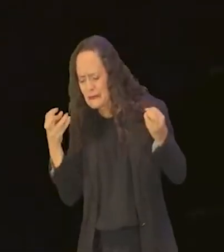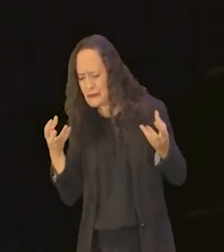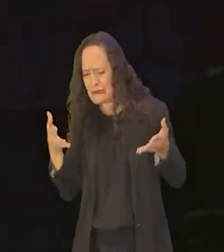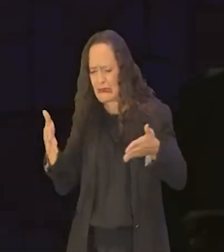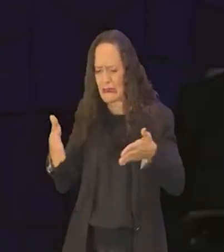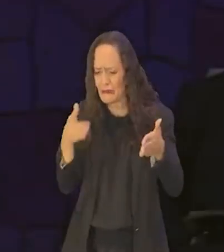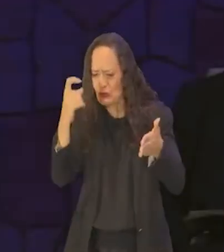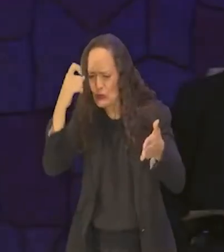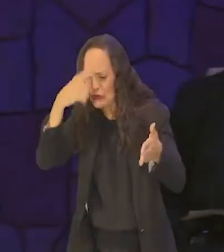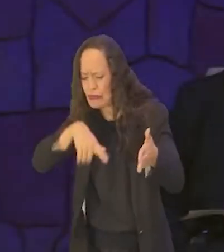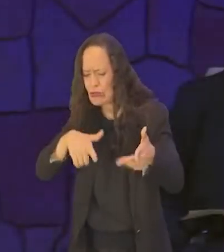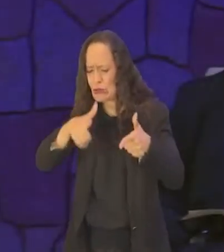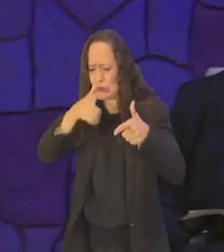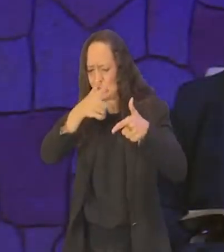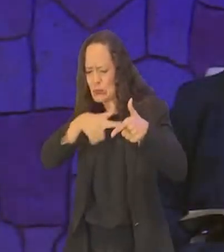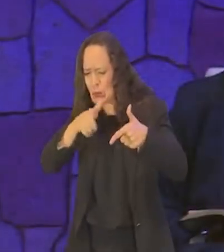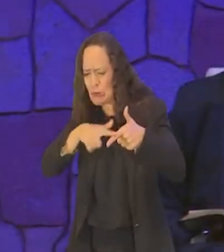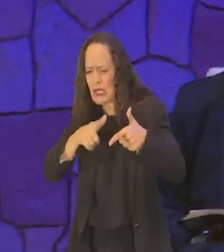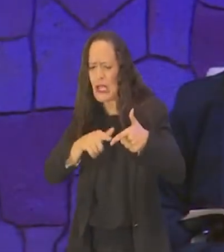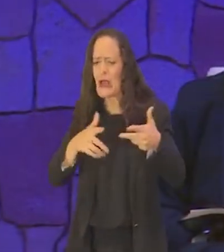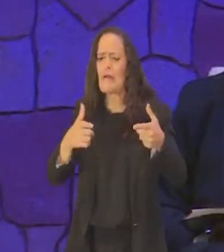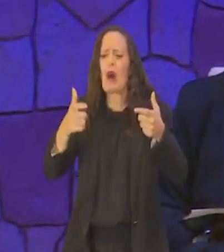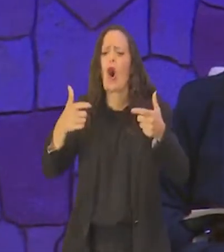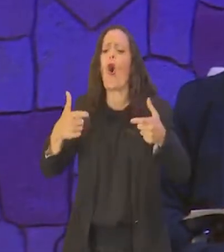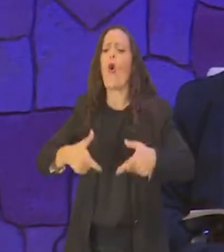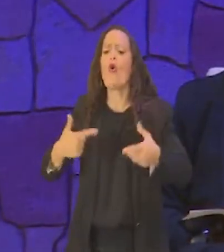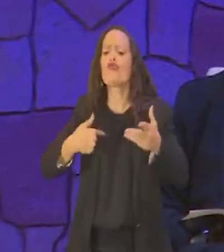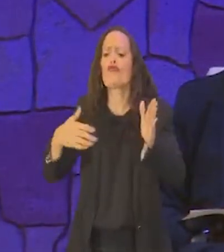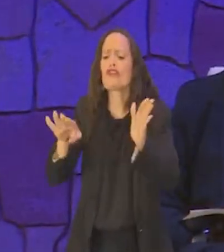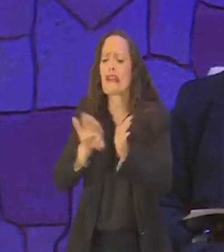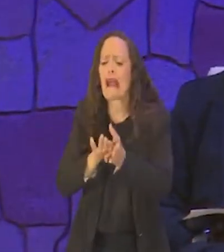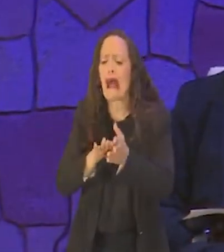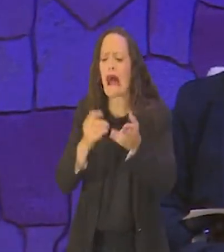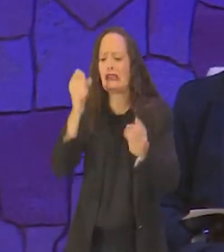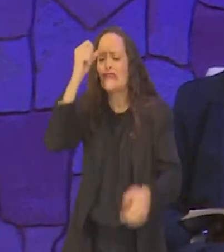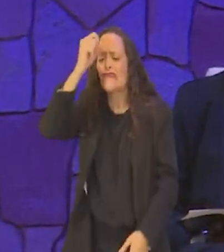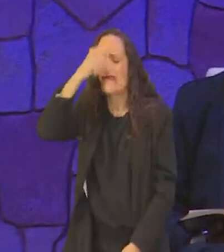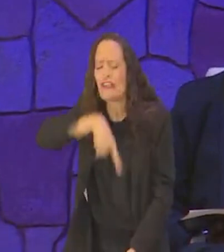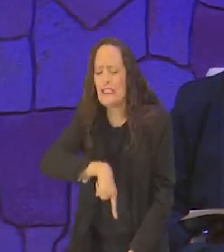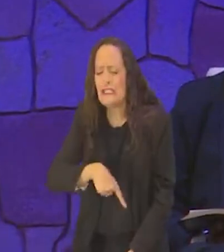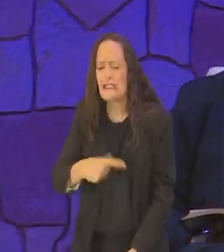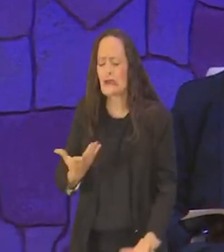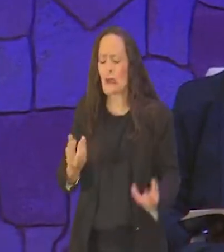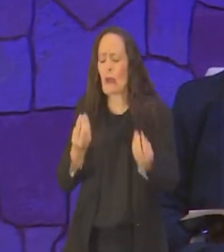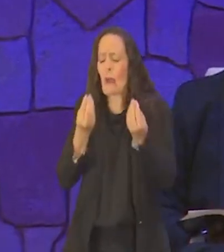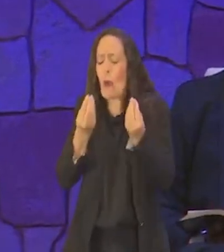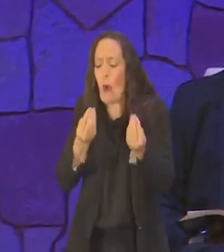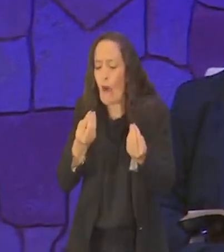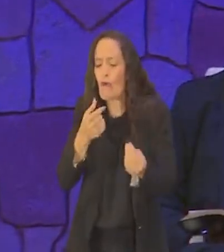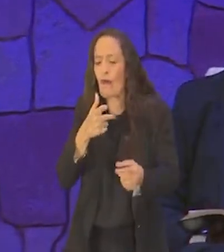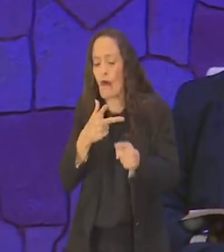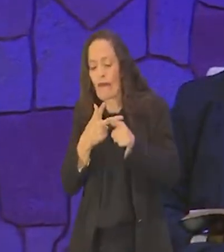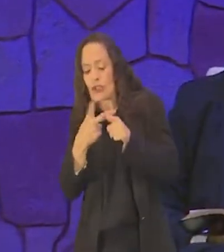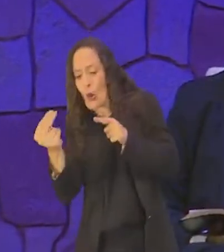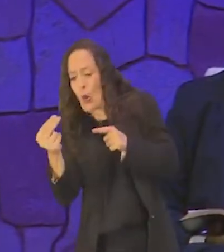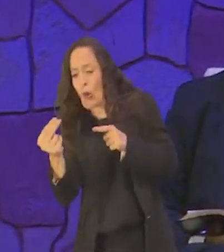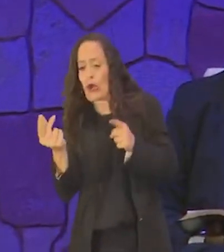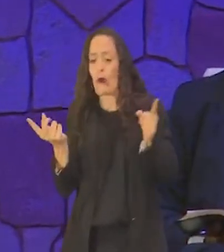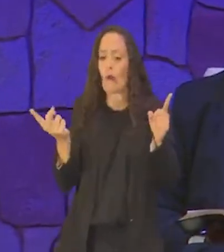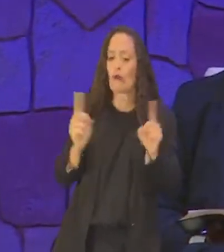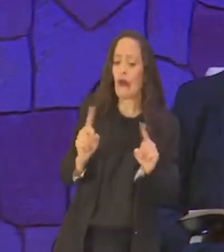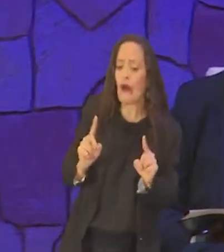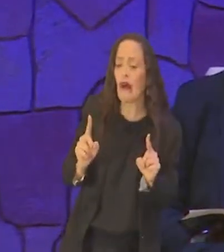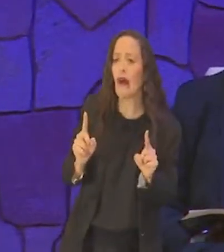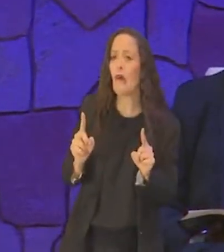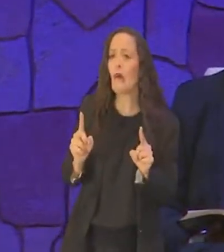caminho, onde Ele nos levará, a que lugar nós chegaremos, quanto tempo nós passaremos